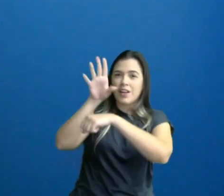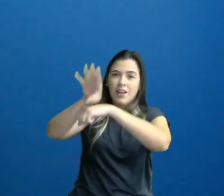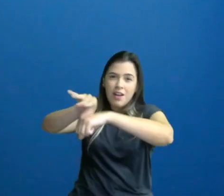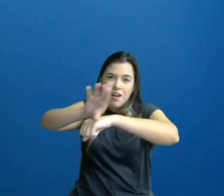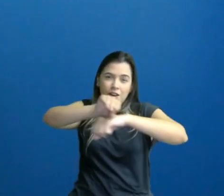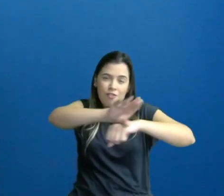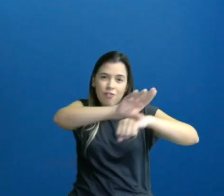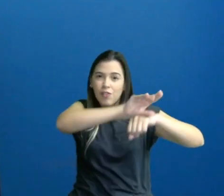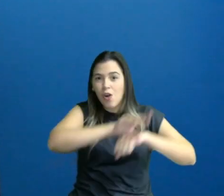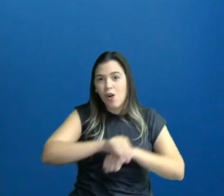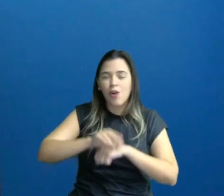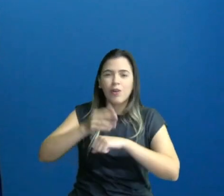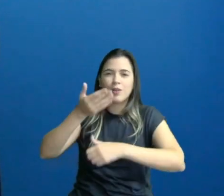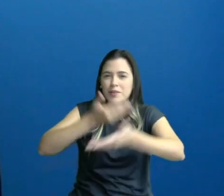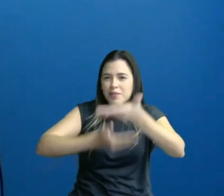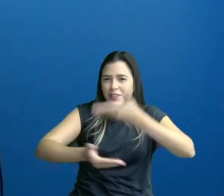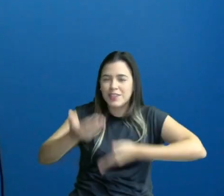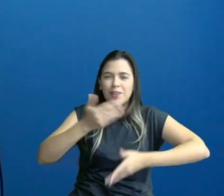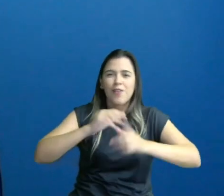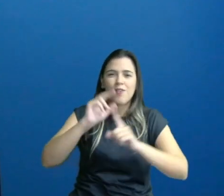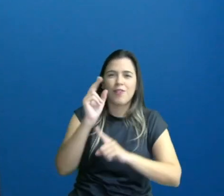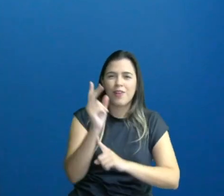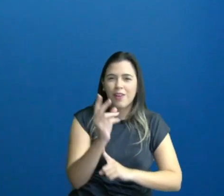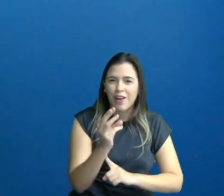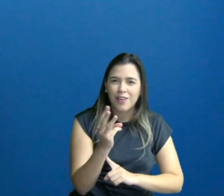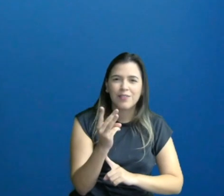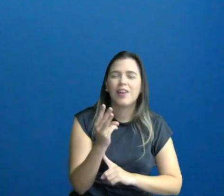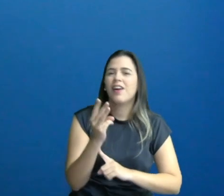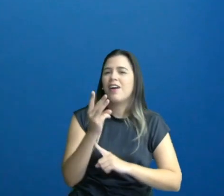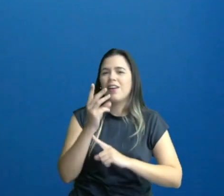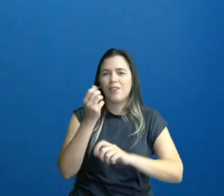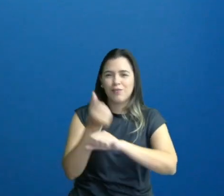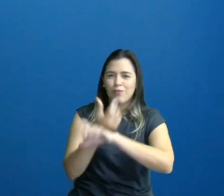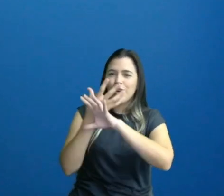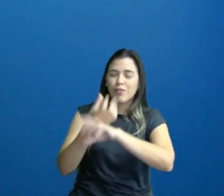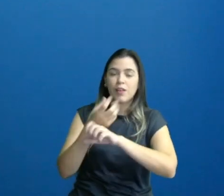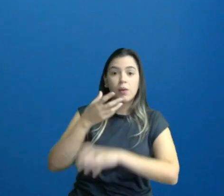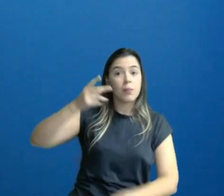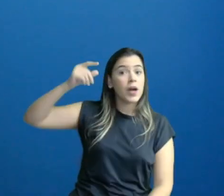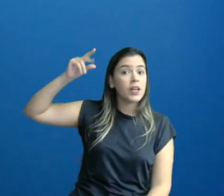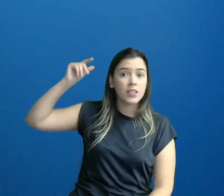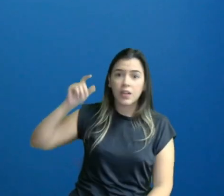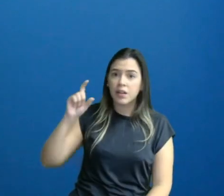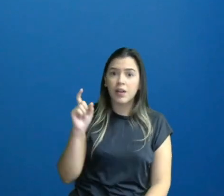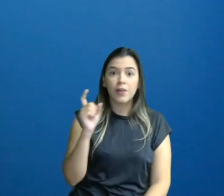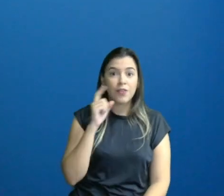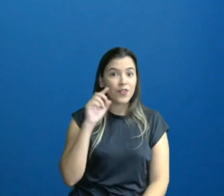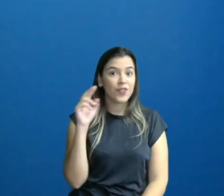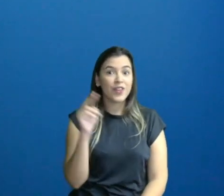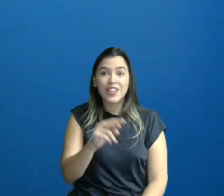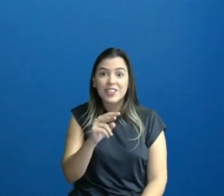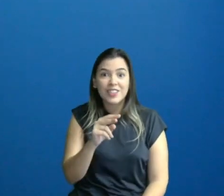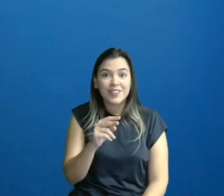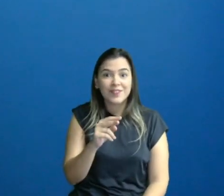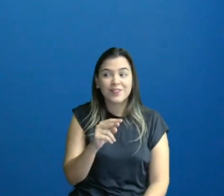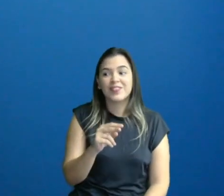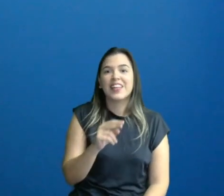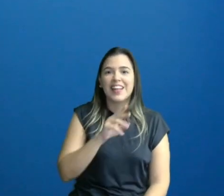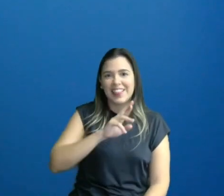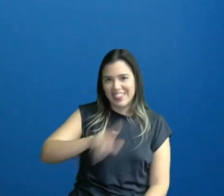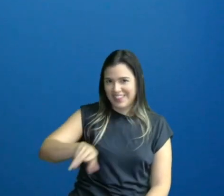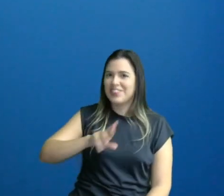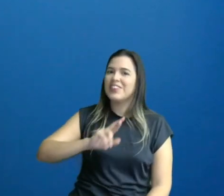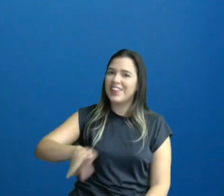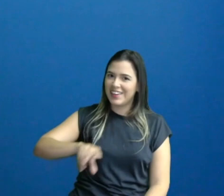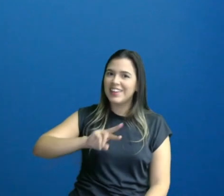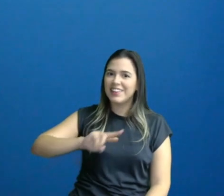foto e você conversa pelo wi-fi mas faz vídeo chamada mas antigamente Olha só como era o telefone era